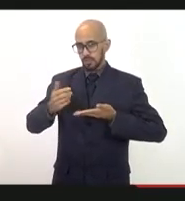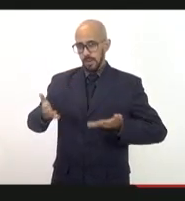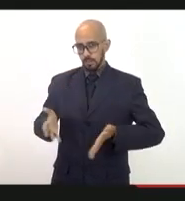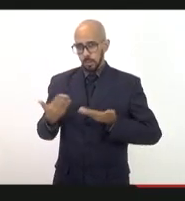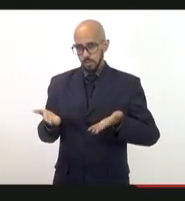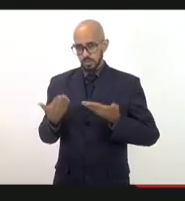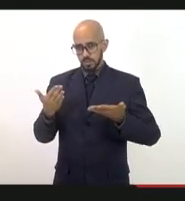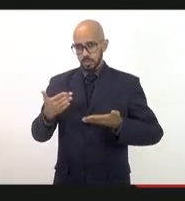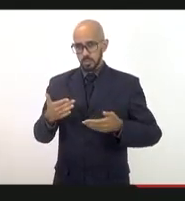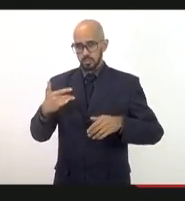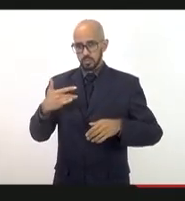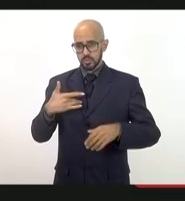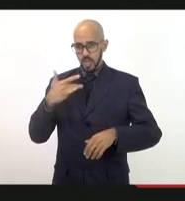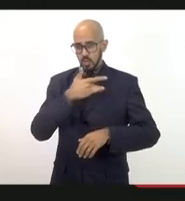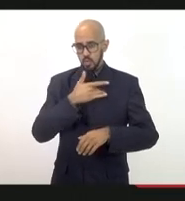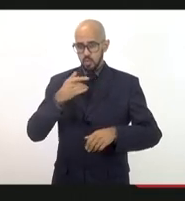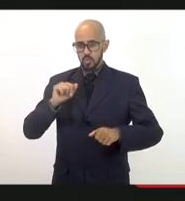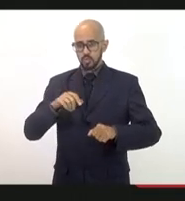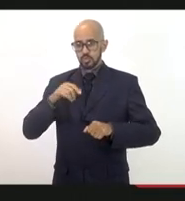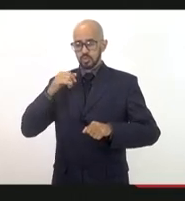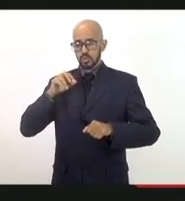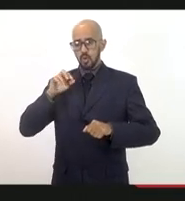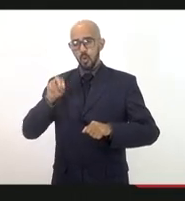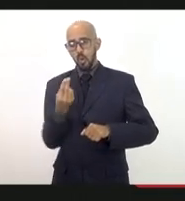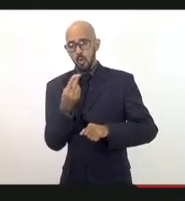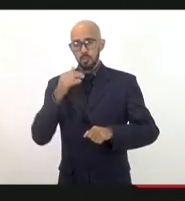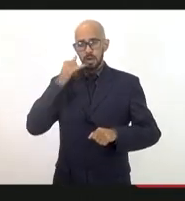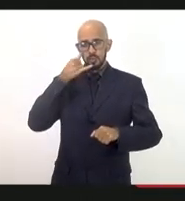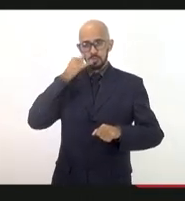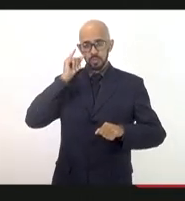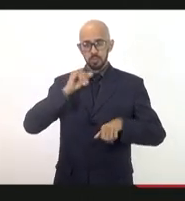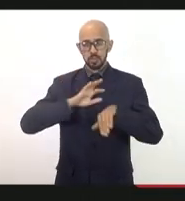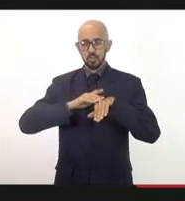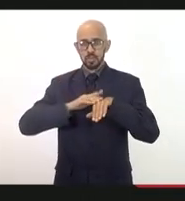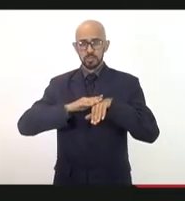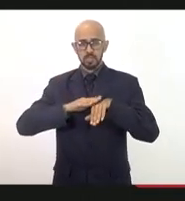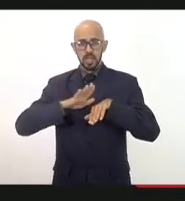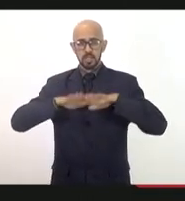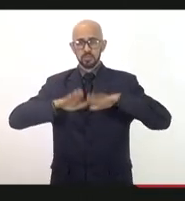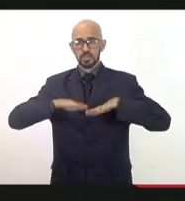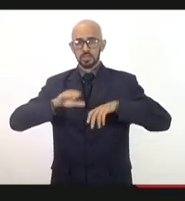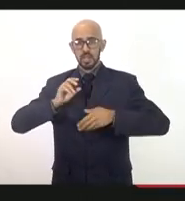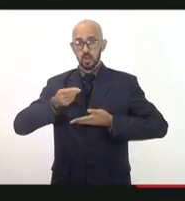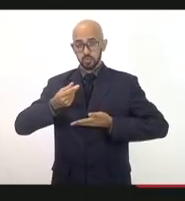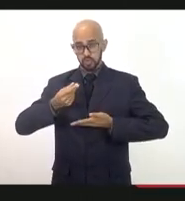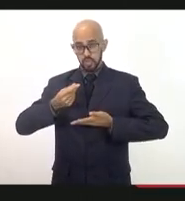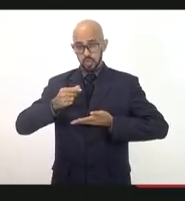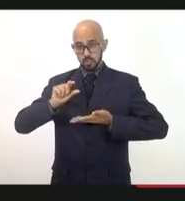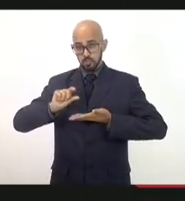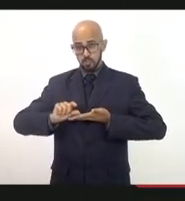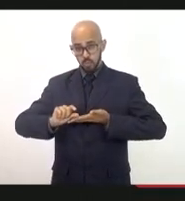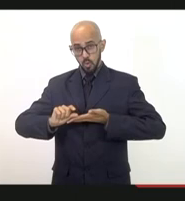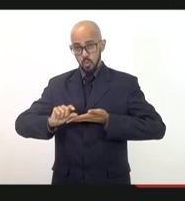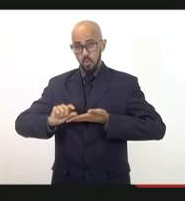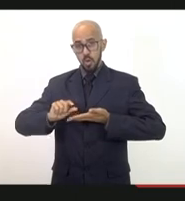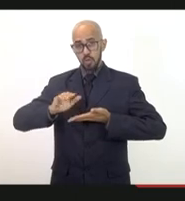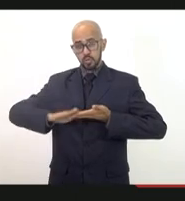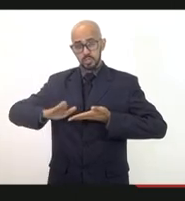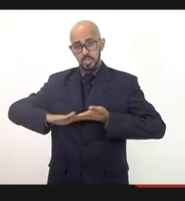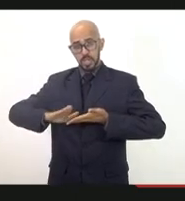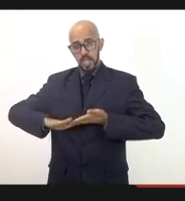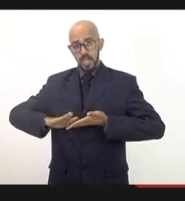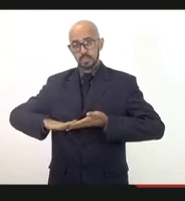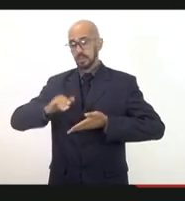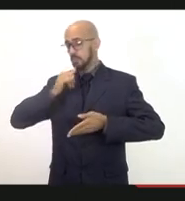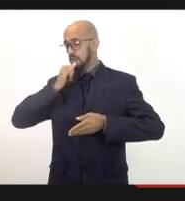saúde, uma ação de vigilância, de prevenção, né, ele é um recurso pequeno em relação ao que se gasta com